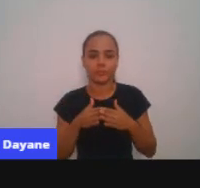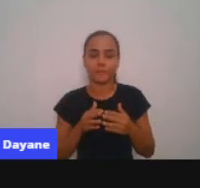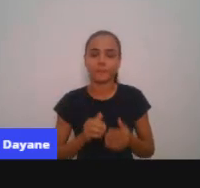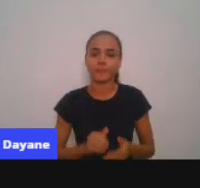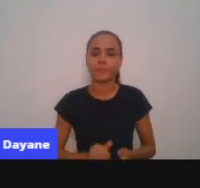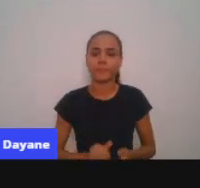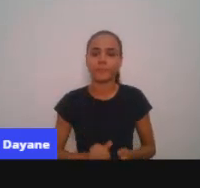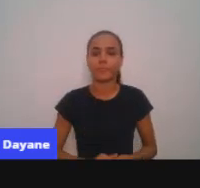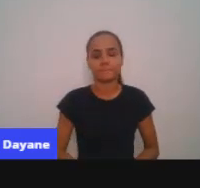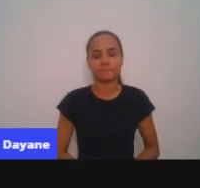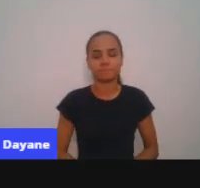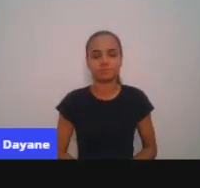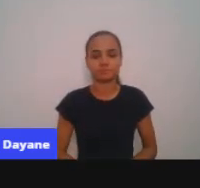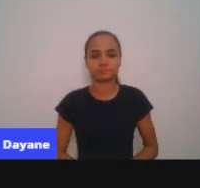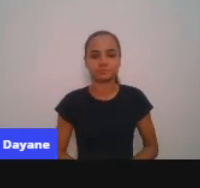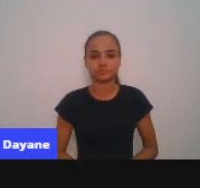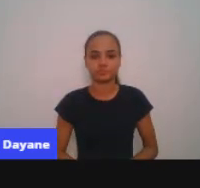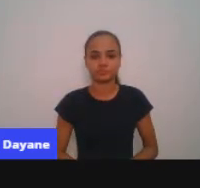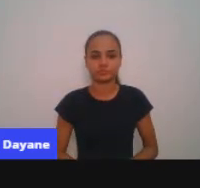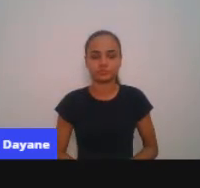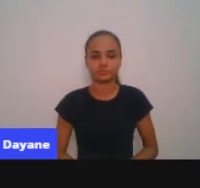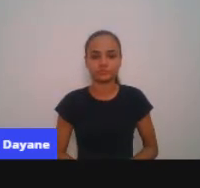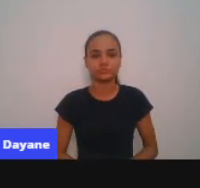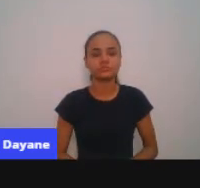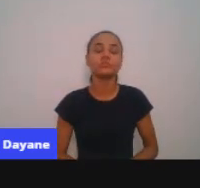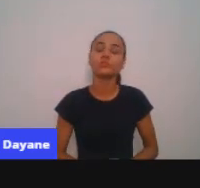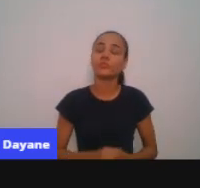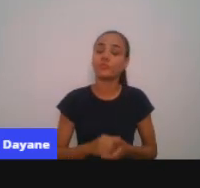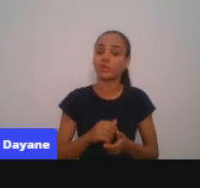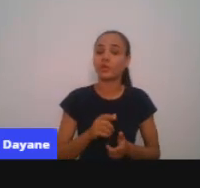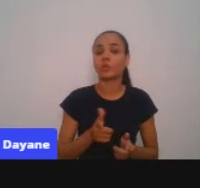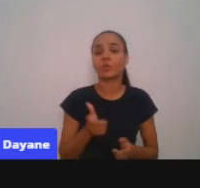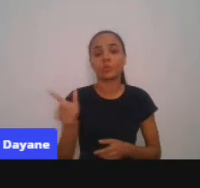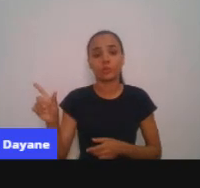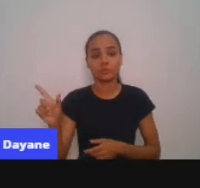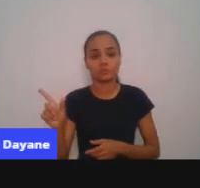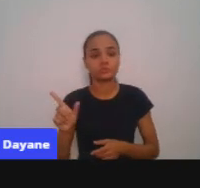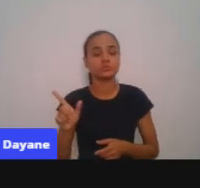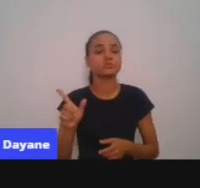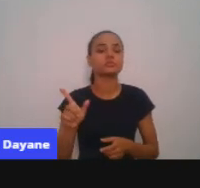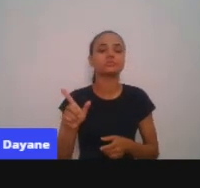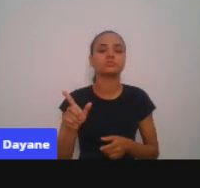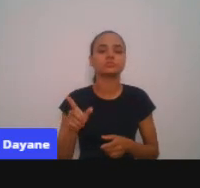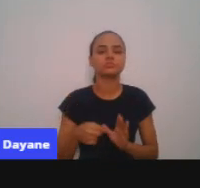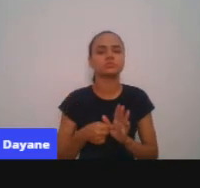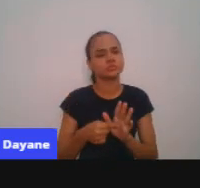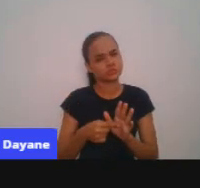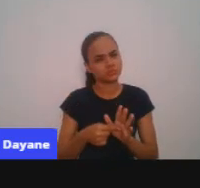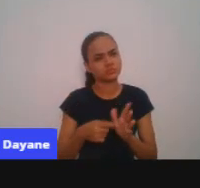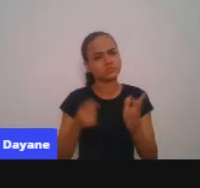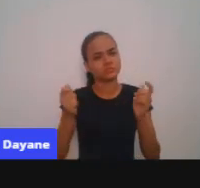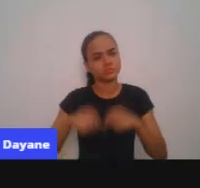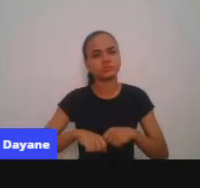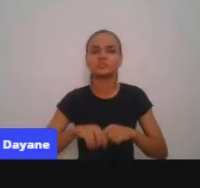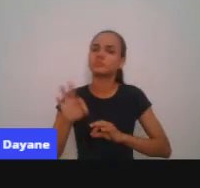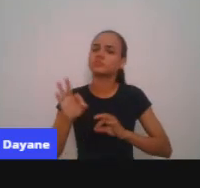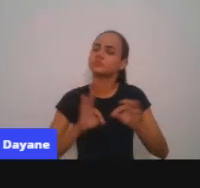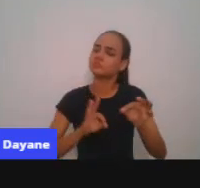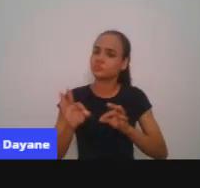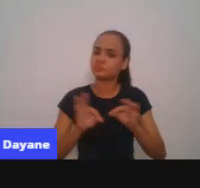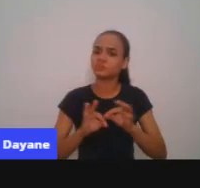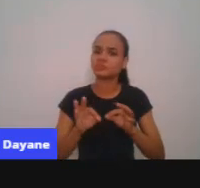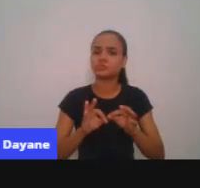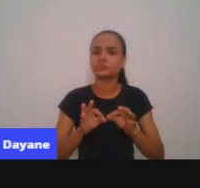Aí, outro jogo. Ali ele faz você pode fazer histórias animadas, mas nesse aqui você pode fazer um jogo da